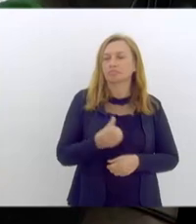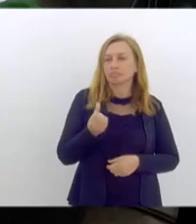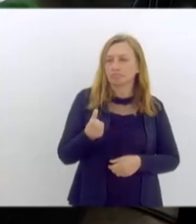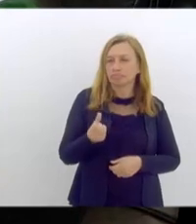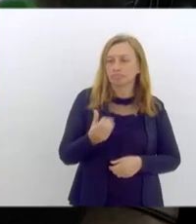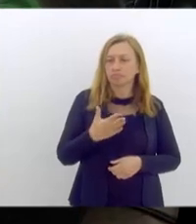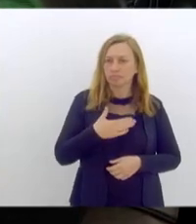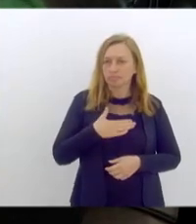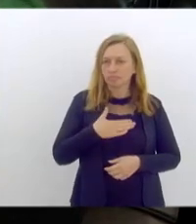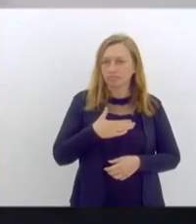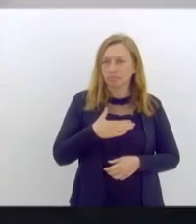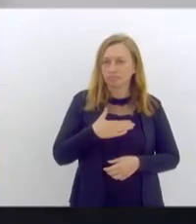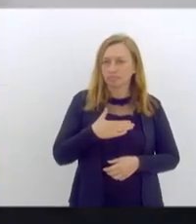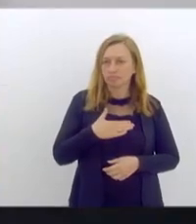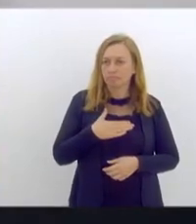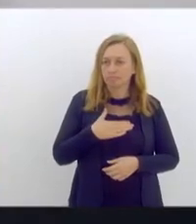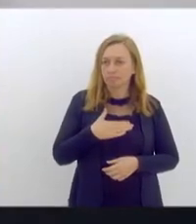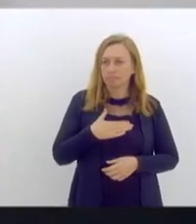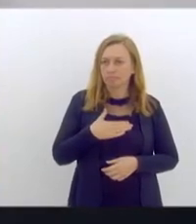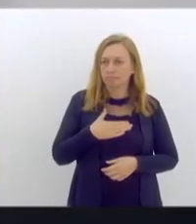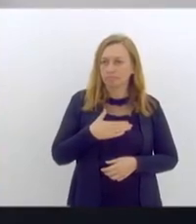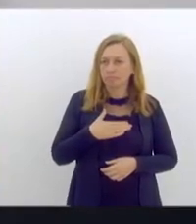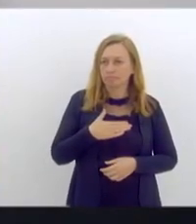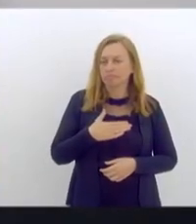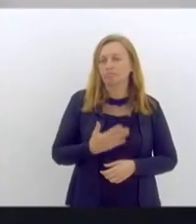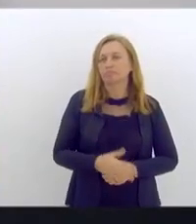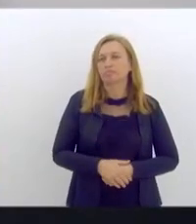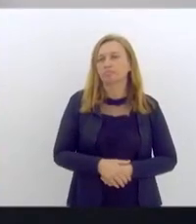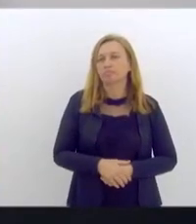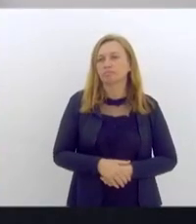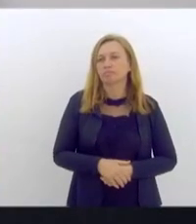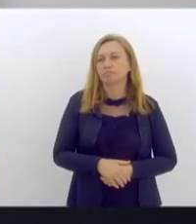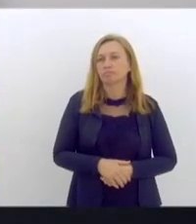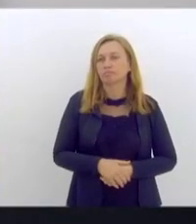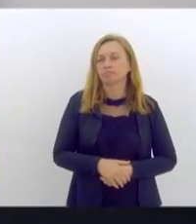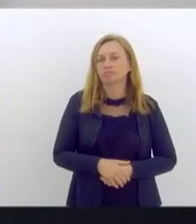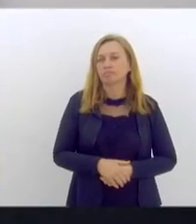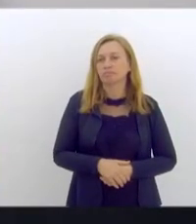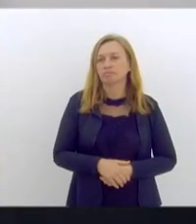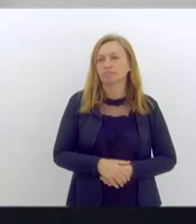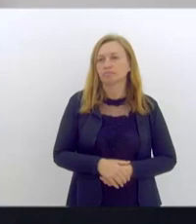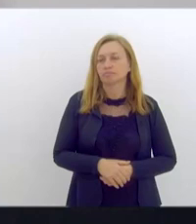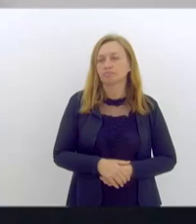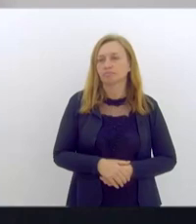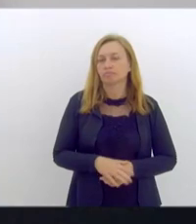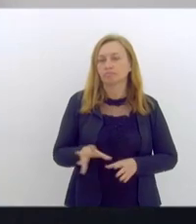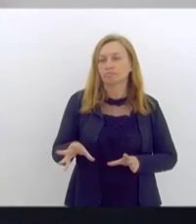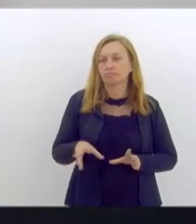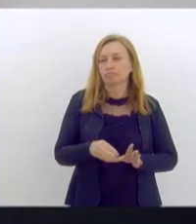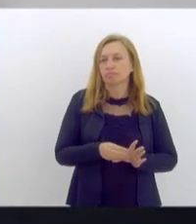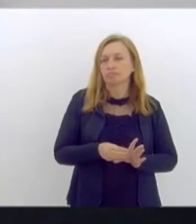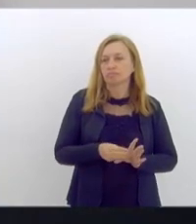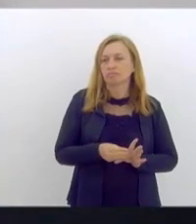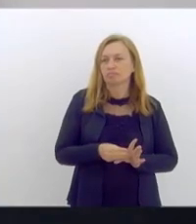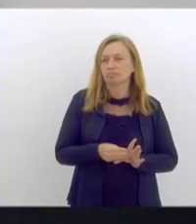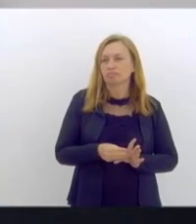que a minha ela ela arregou ela tem que ser aglutinada